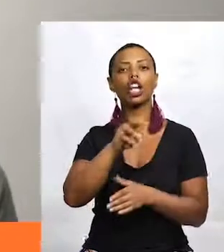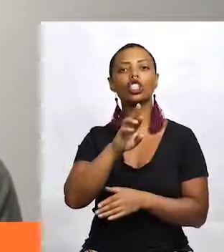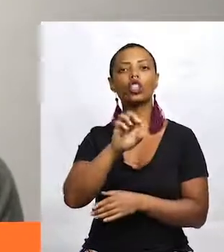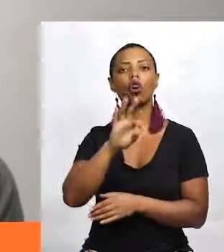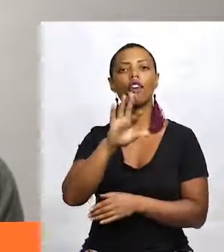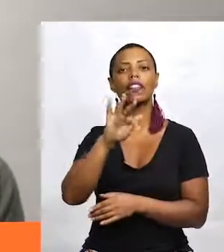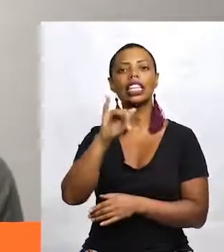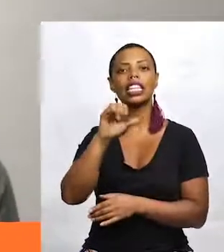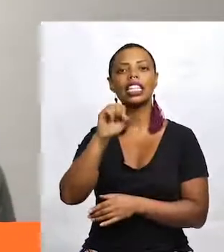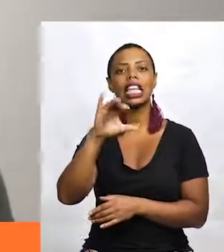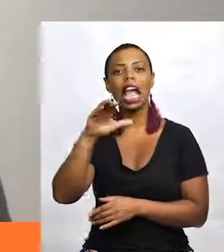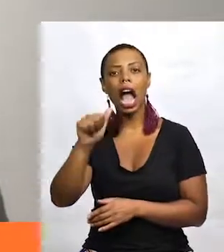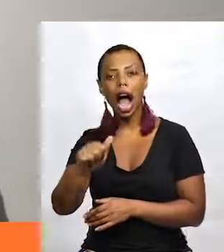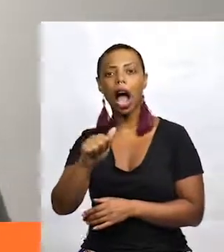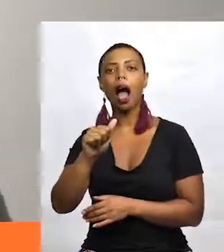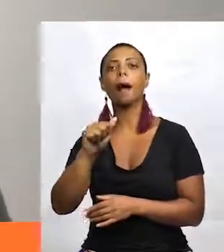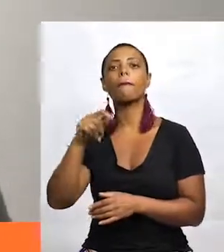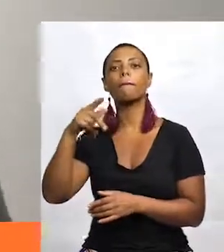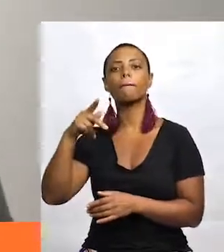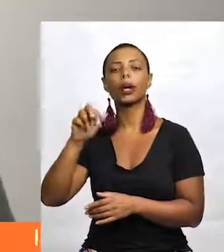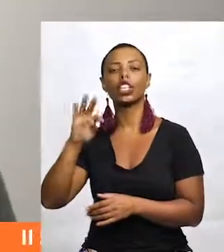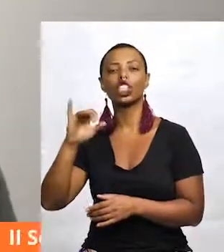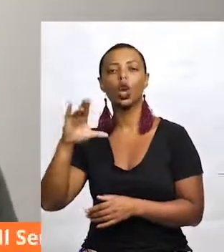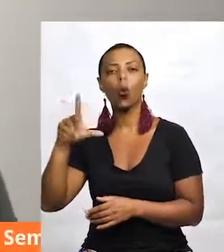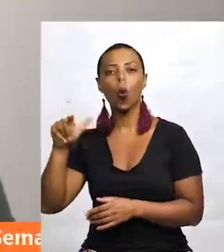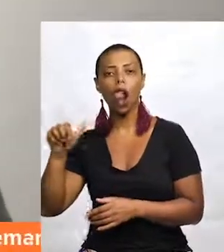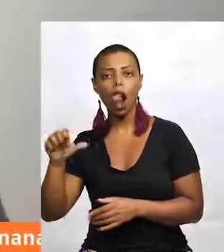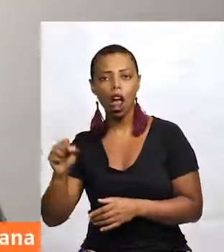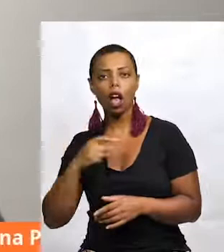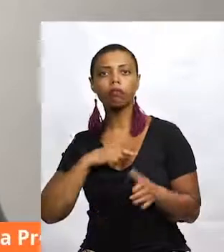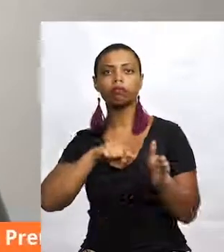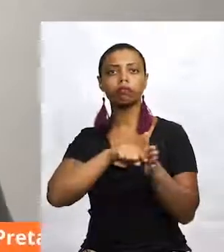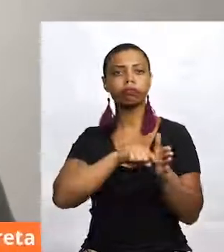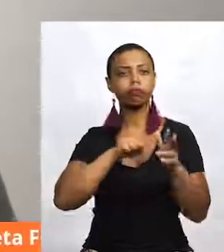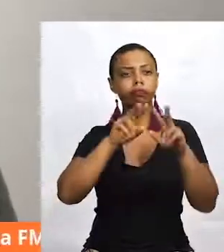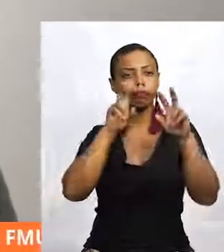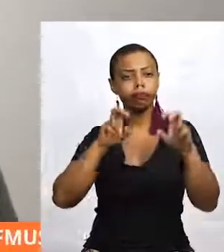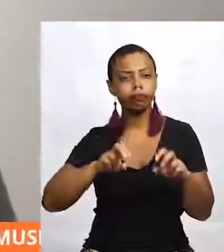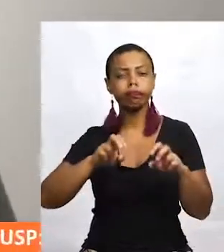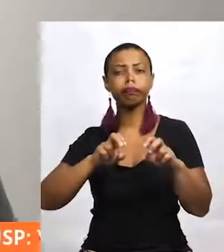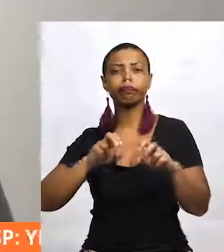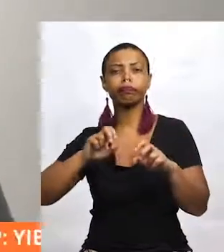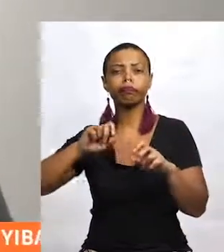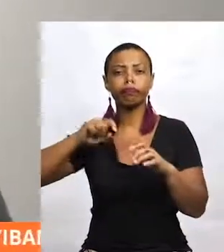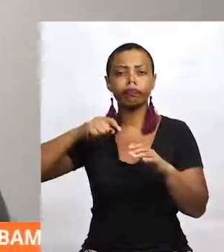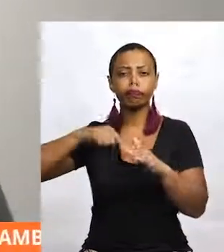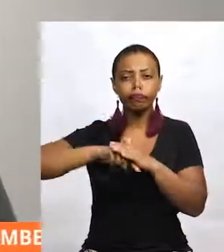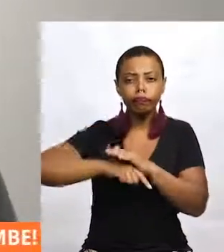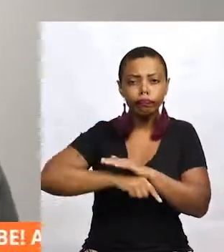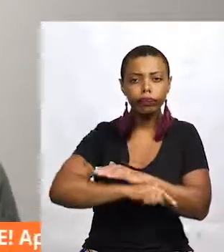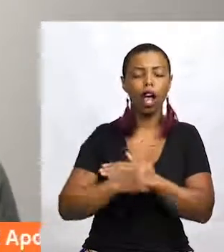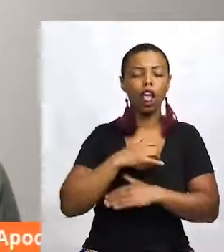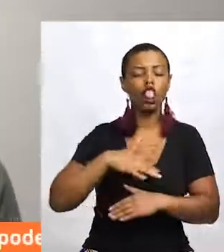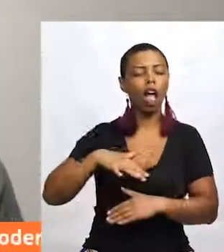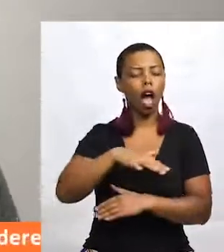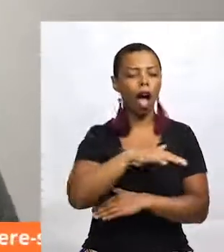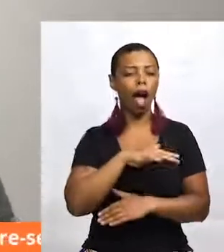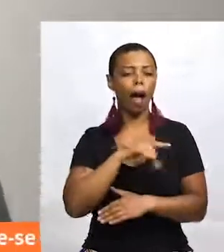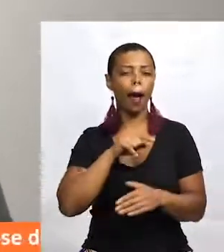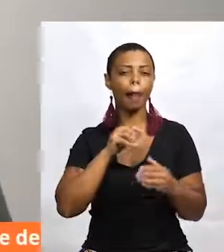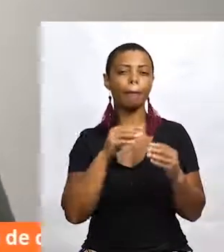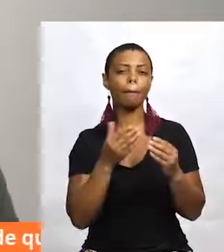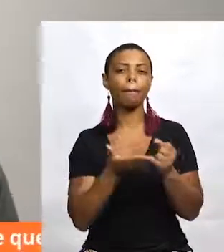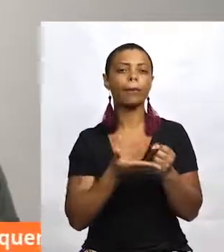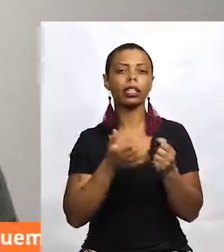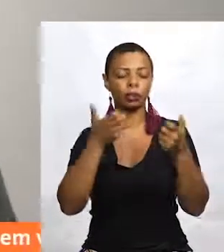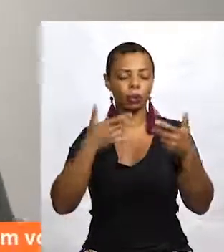raios cósmicos de altíssimas energias. Basicamente, a nossa área de pesquisa, o que a gente quer entender, o que a